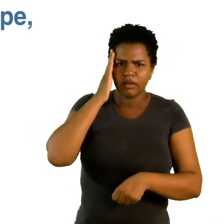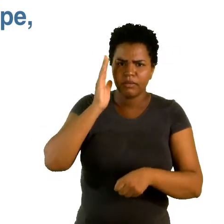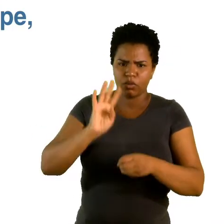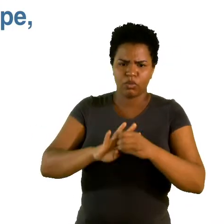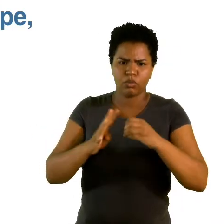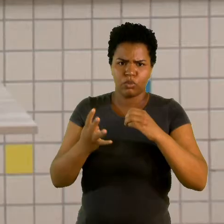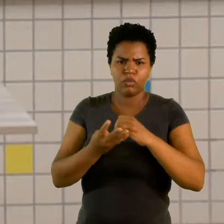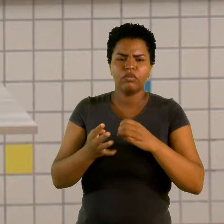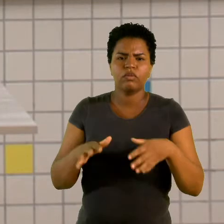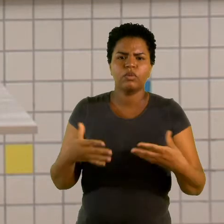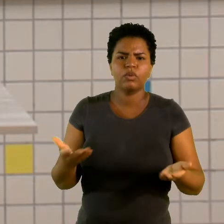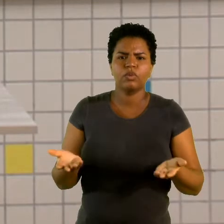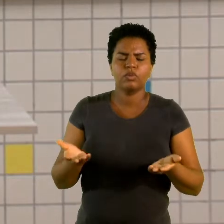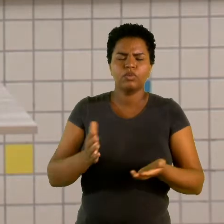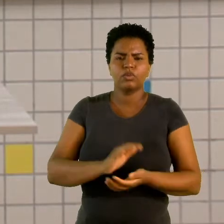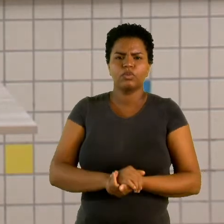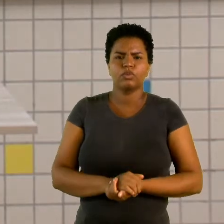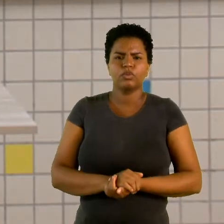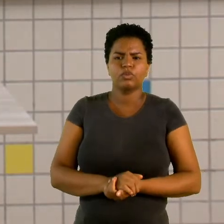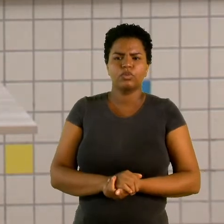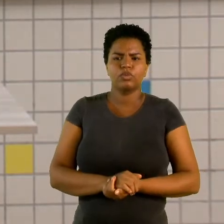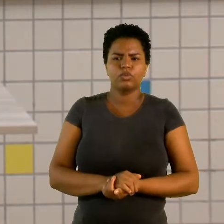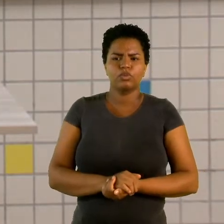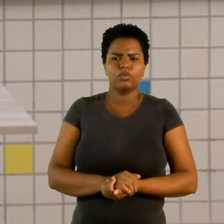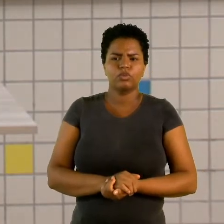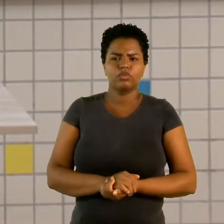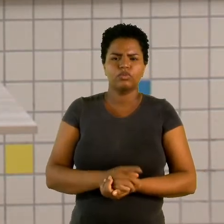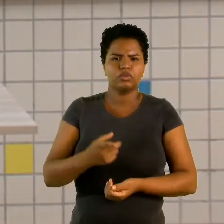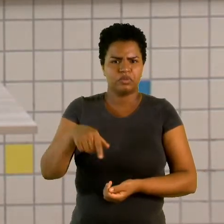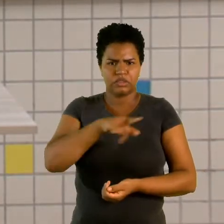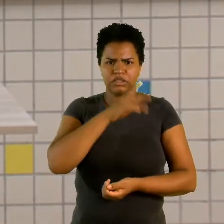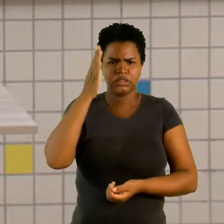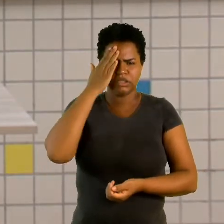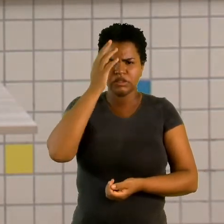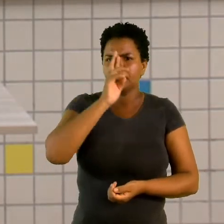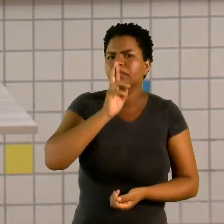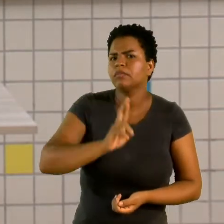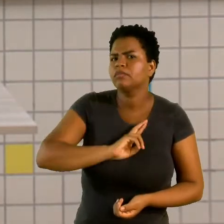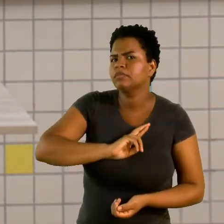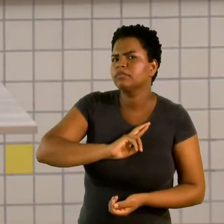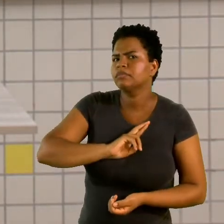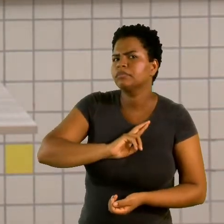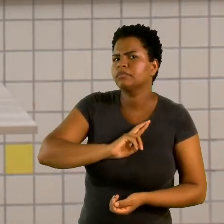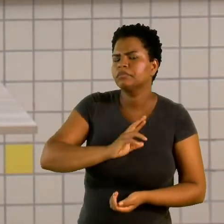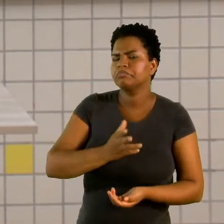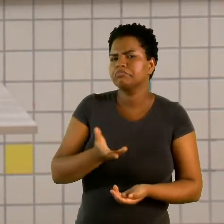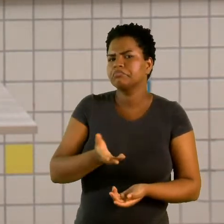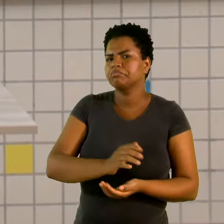coronavírus. Alguém de vocês sabe me responder?